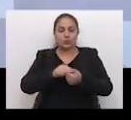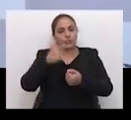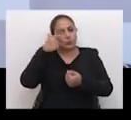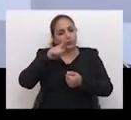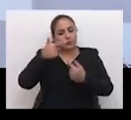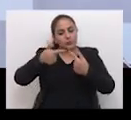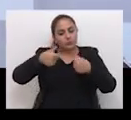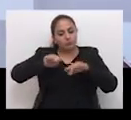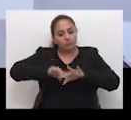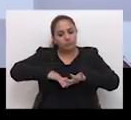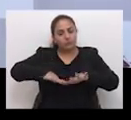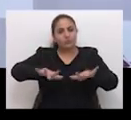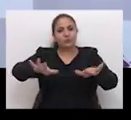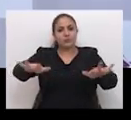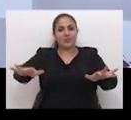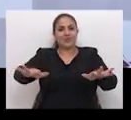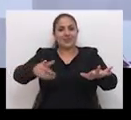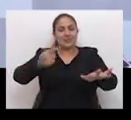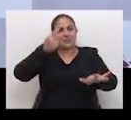resolvemos difundir